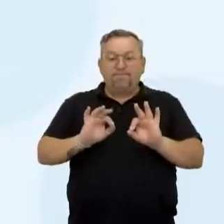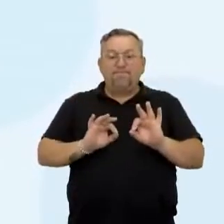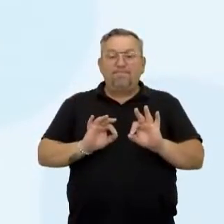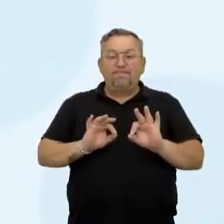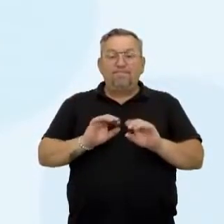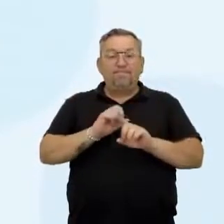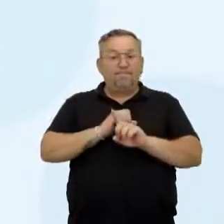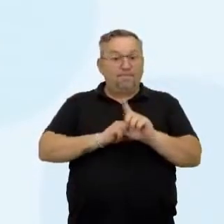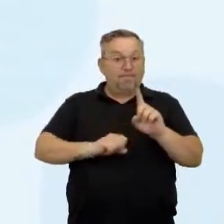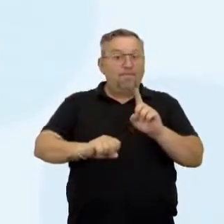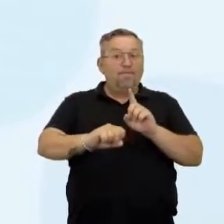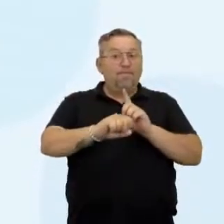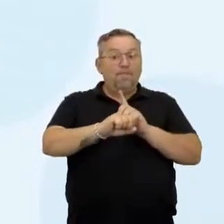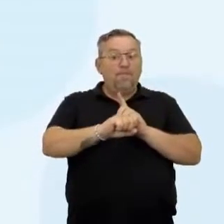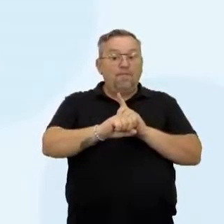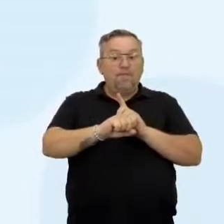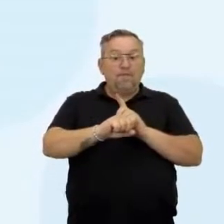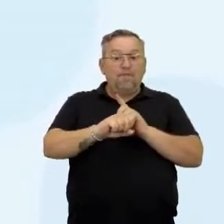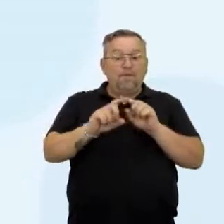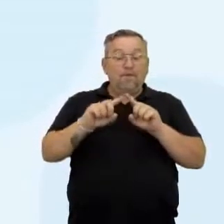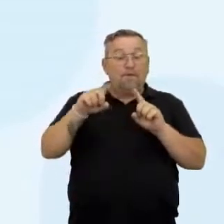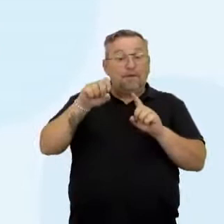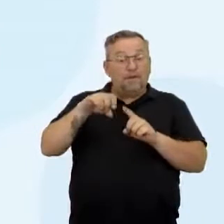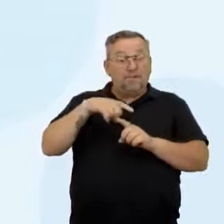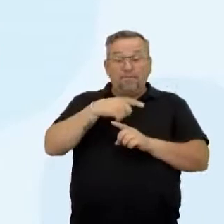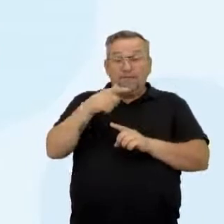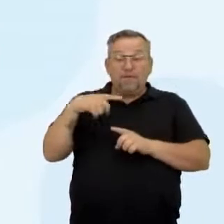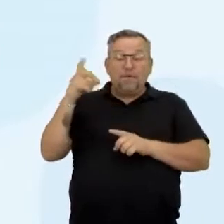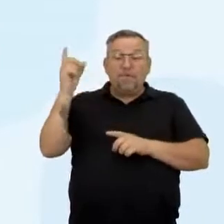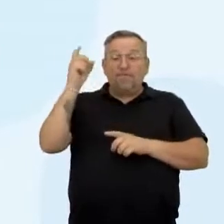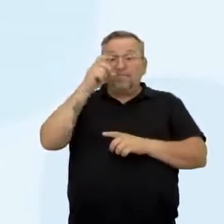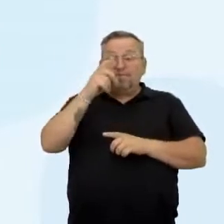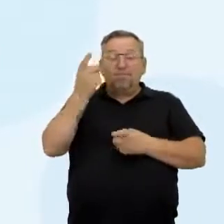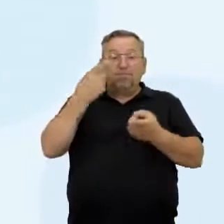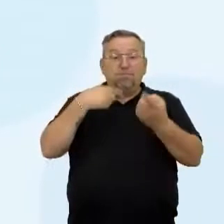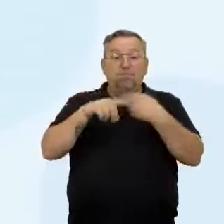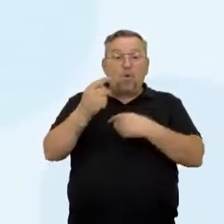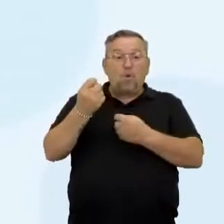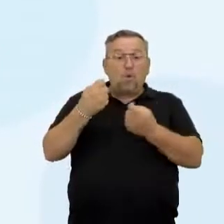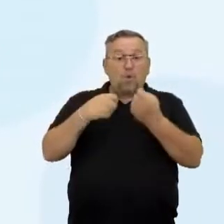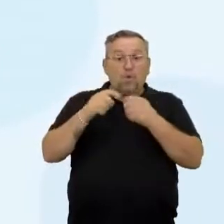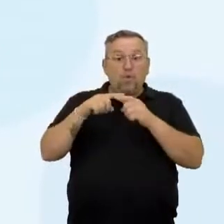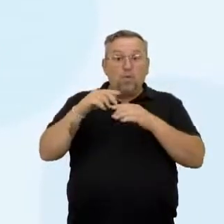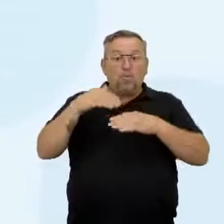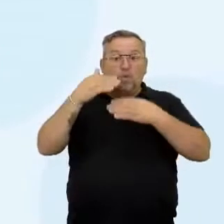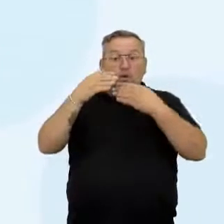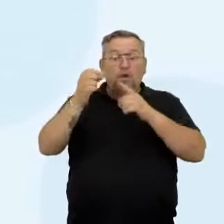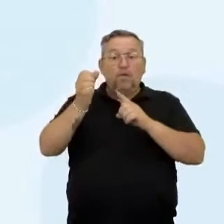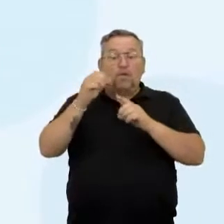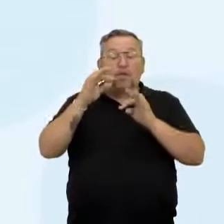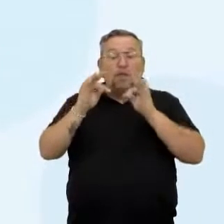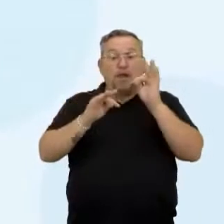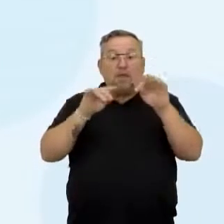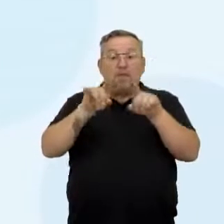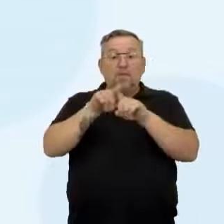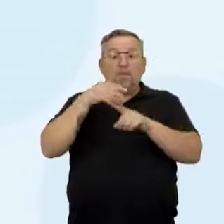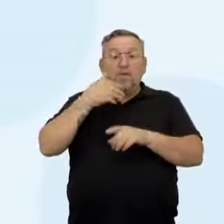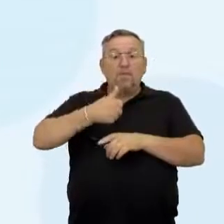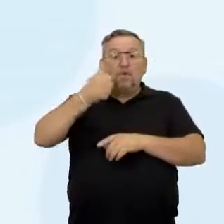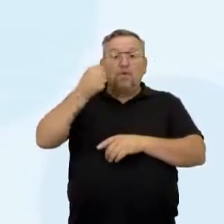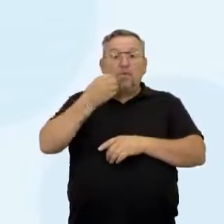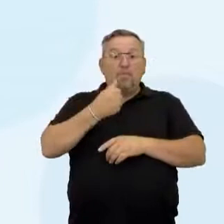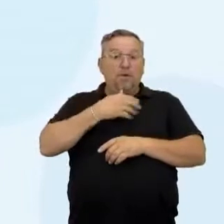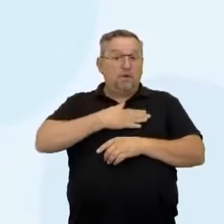organizacionais e sociais. Do contrário, passam a dificultar o desenvolvimento econômico, o progresso técnico e a melhoria do